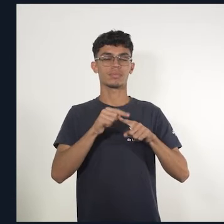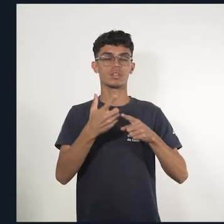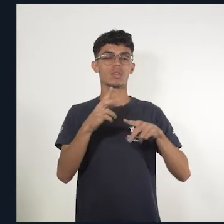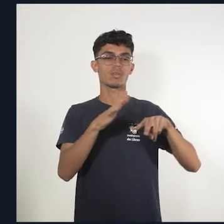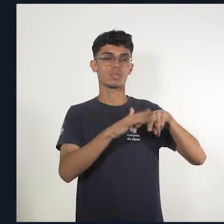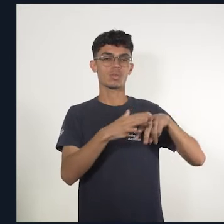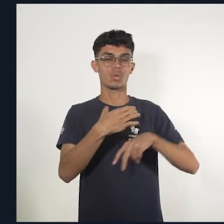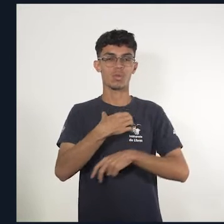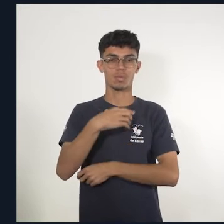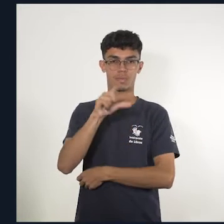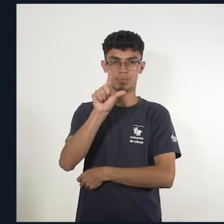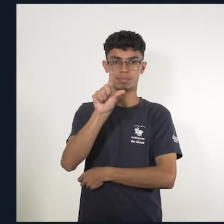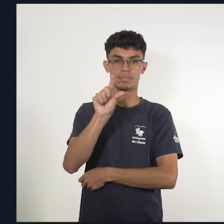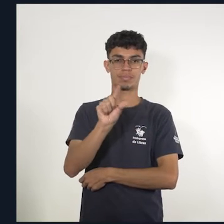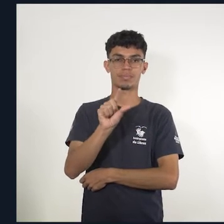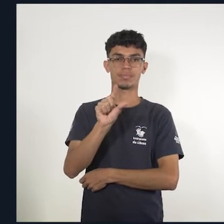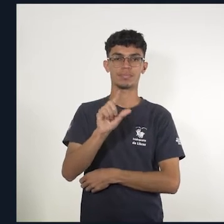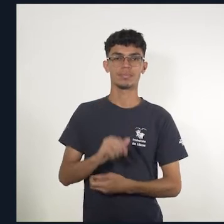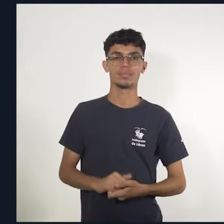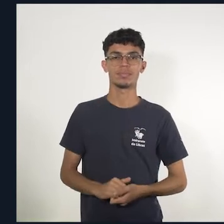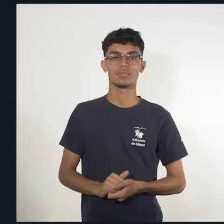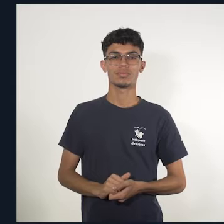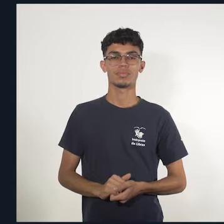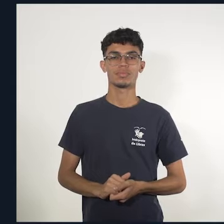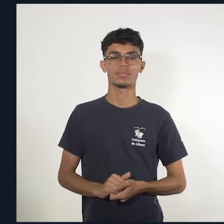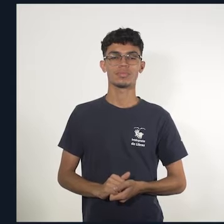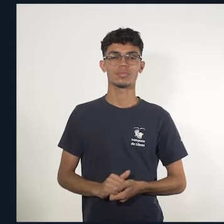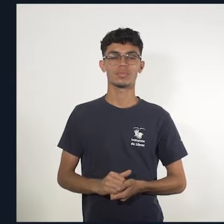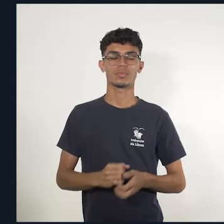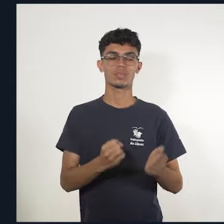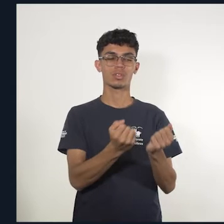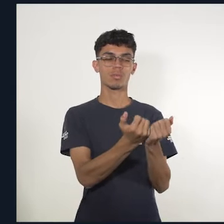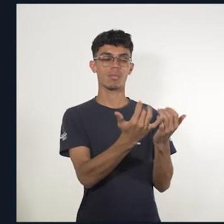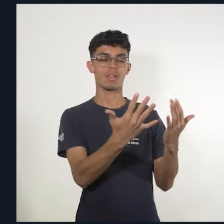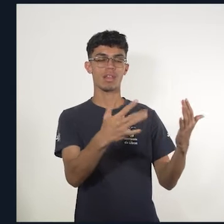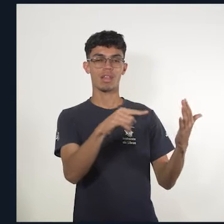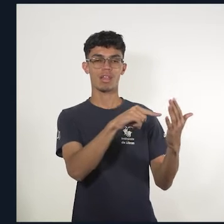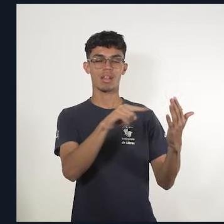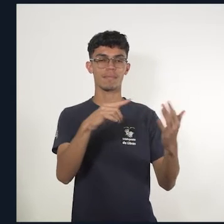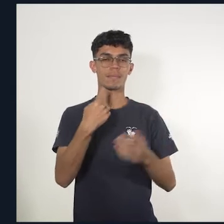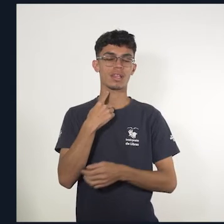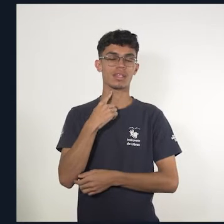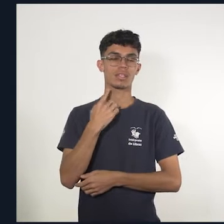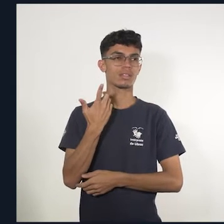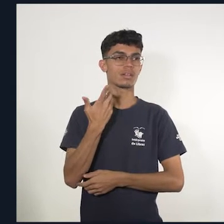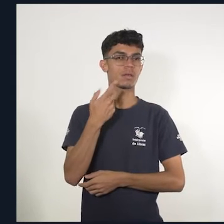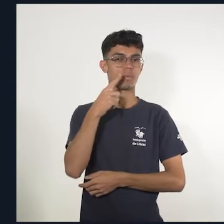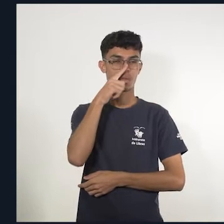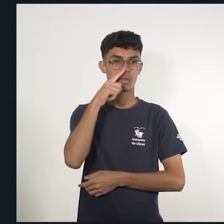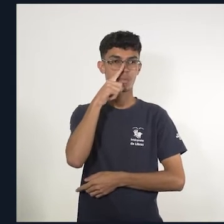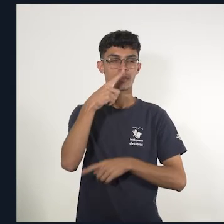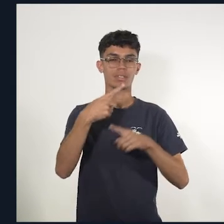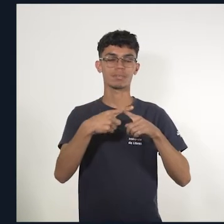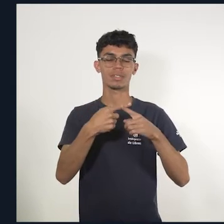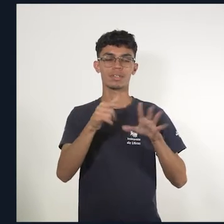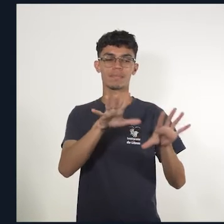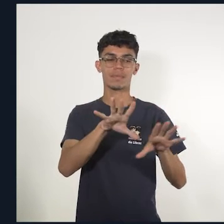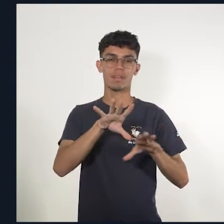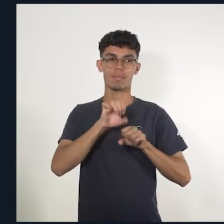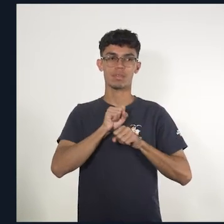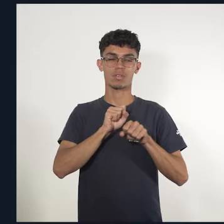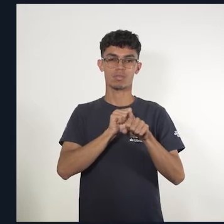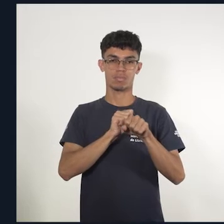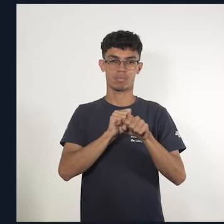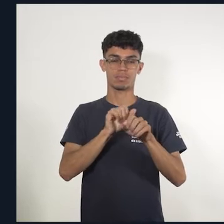têm, portanto, um perigo maior de contaminação das demais pessoas. Por isso que sempre o alerta que foi feito pela Prefeitura de São